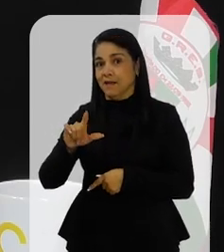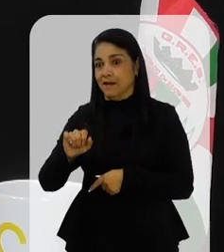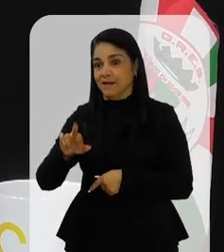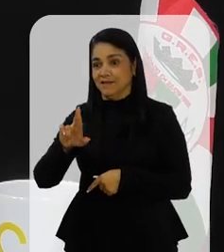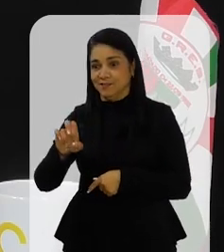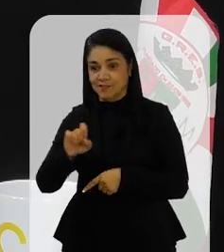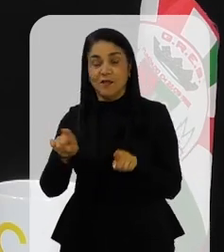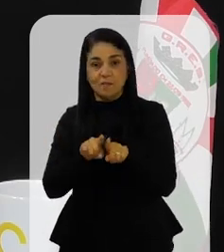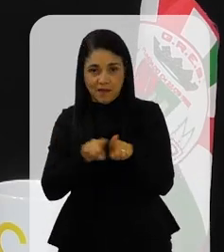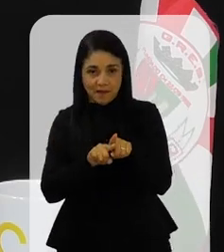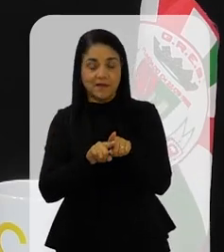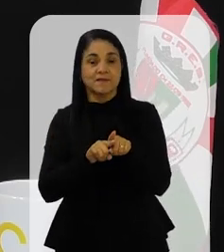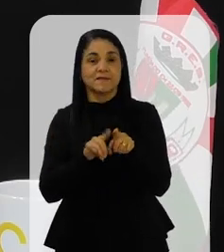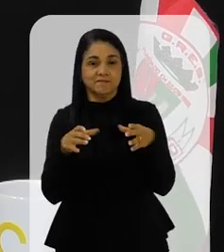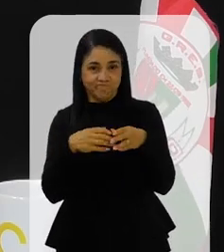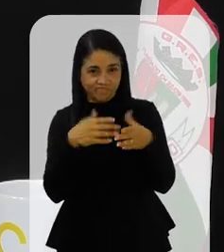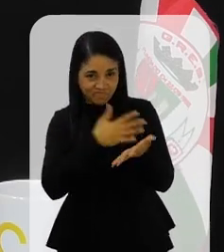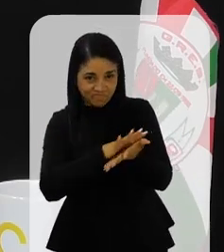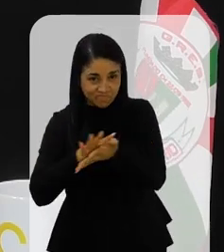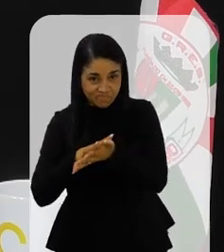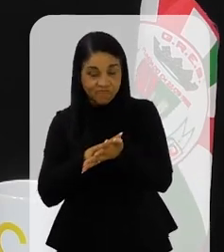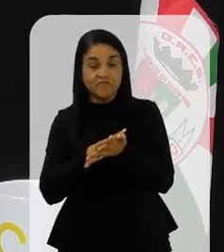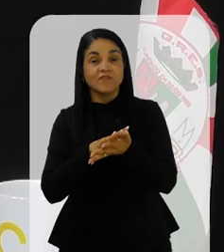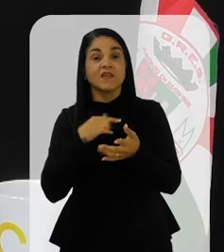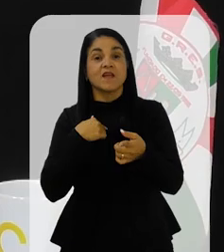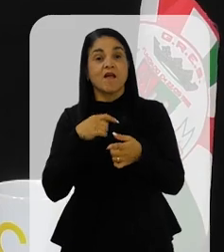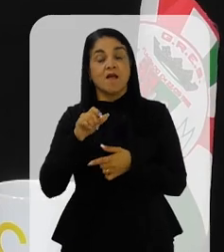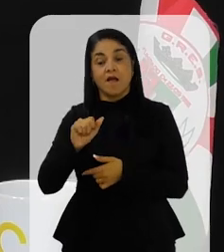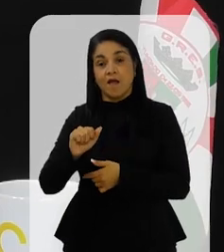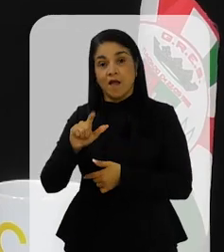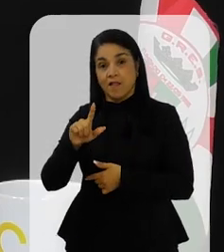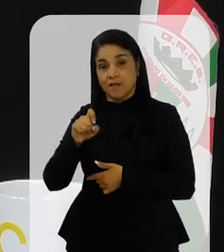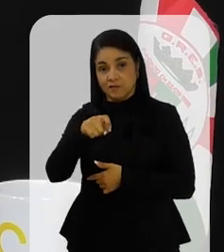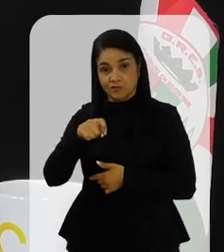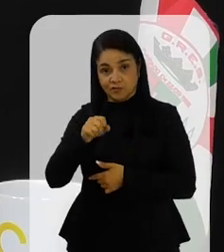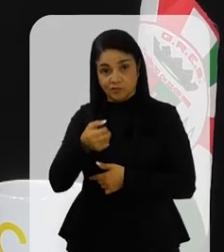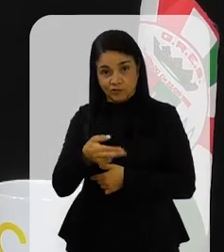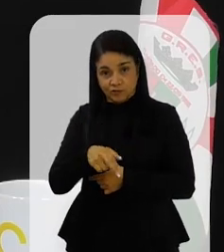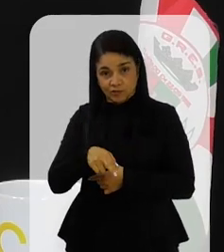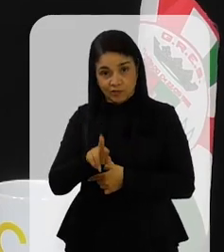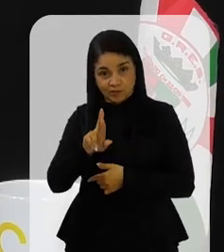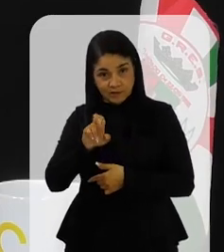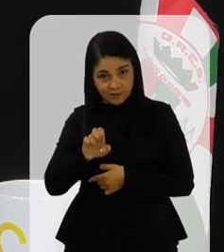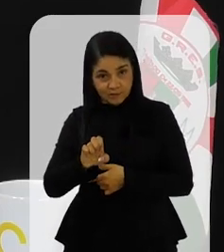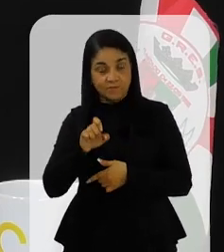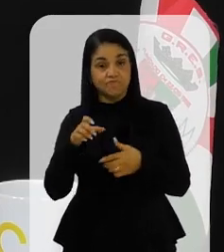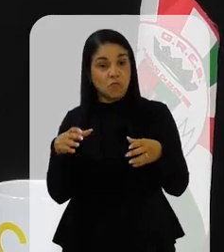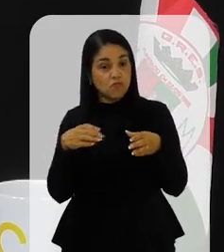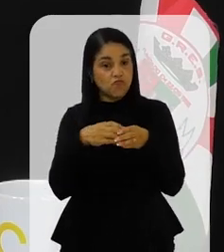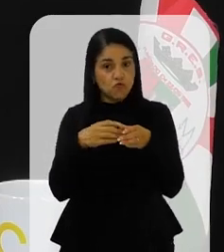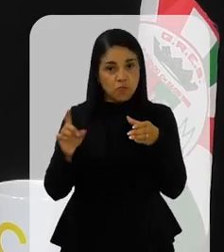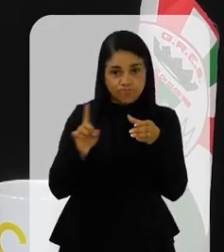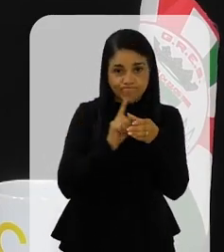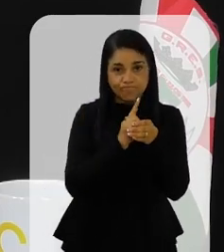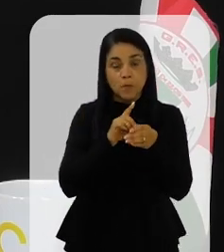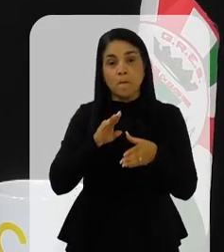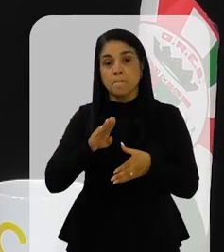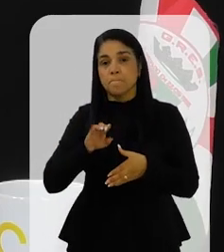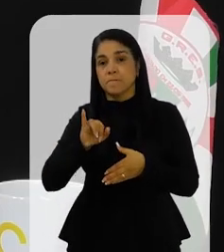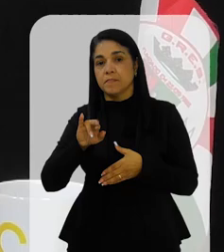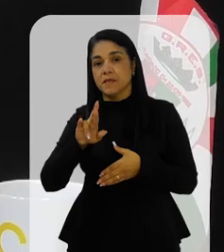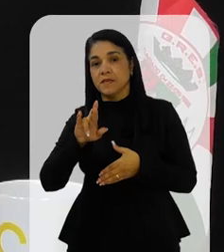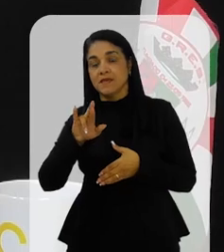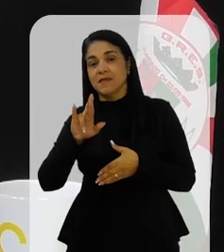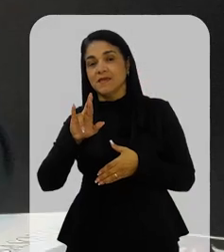ele. Entendeu? E Alexandre Lousada faz parte da história do Grupo Beiradense, como Mauro